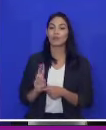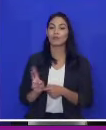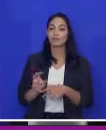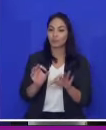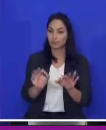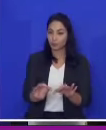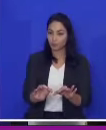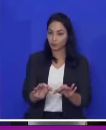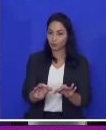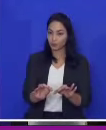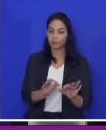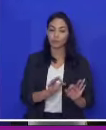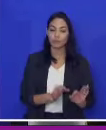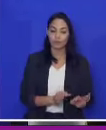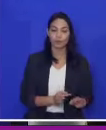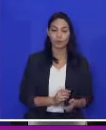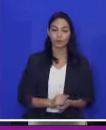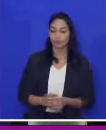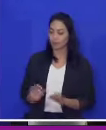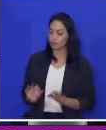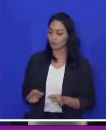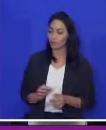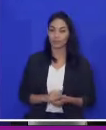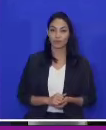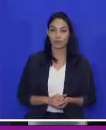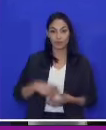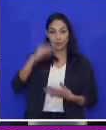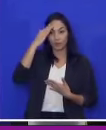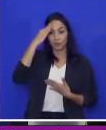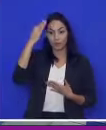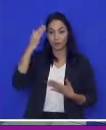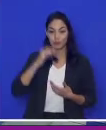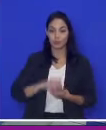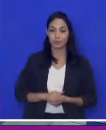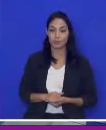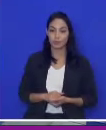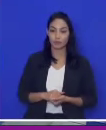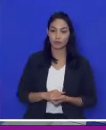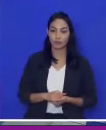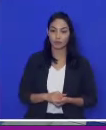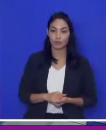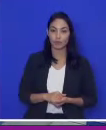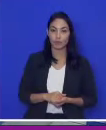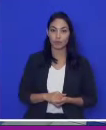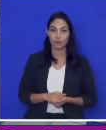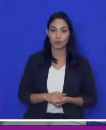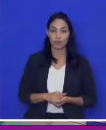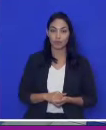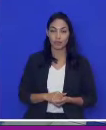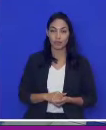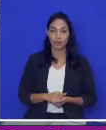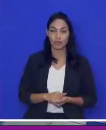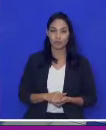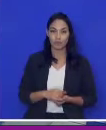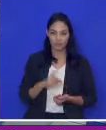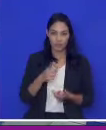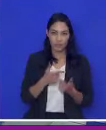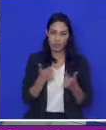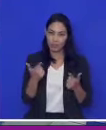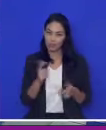auditores confirmam? Sim, confirmo. Sim, confirmo. Obrigado. A sorte estava na sua